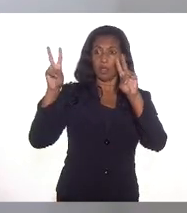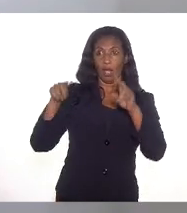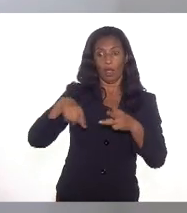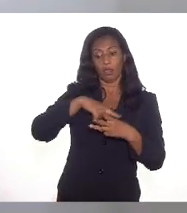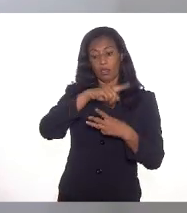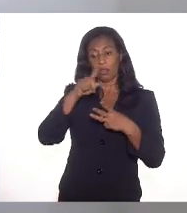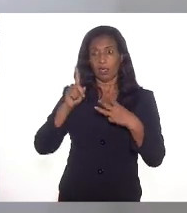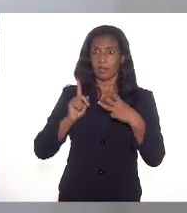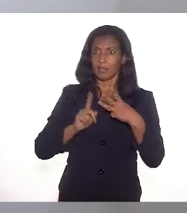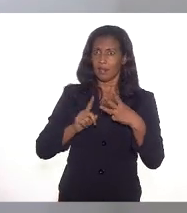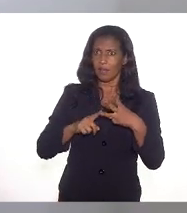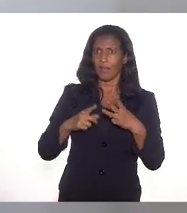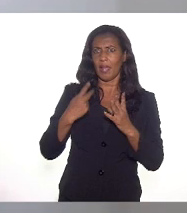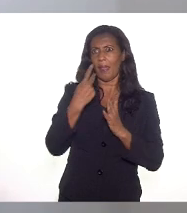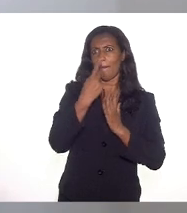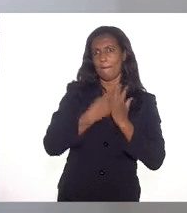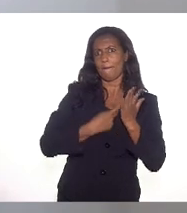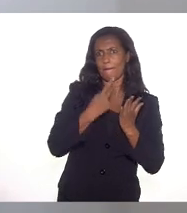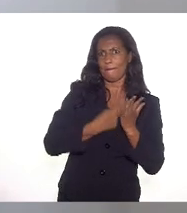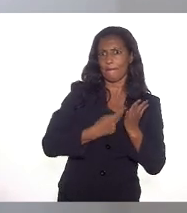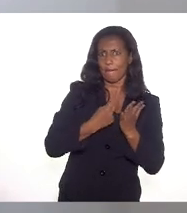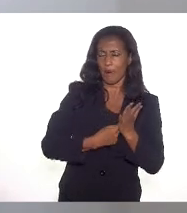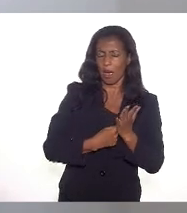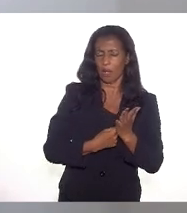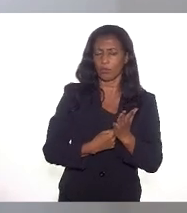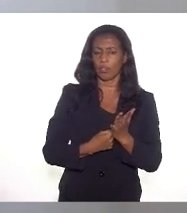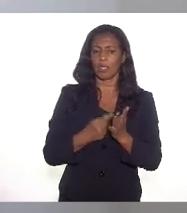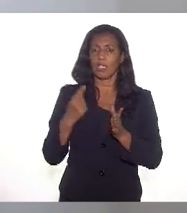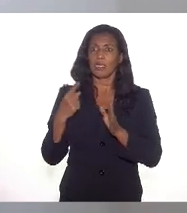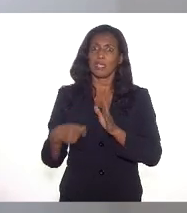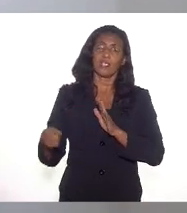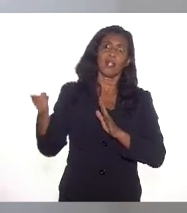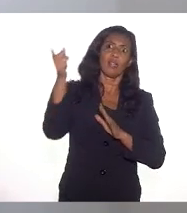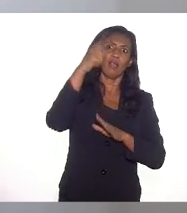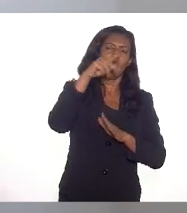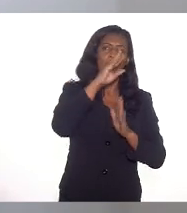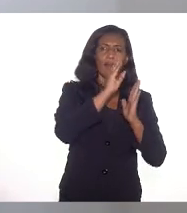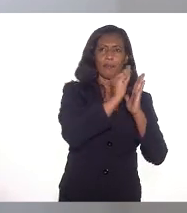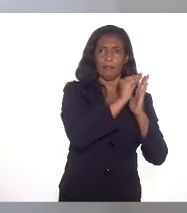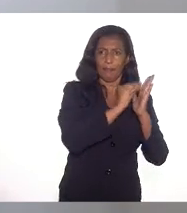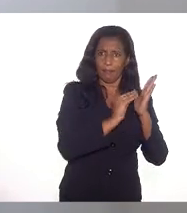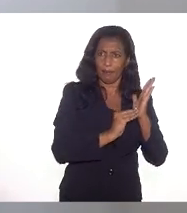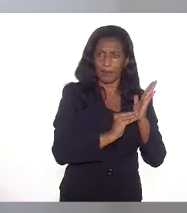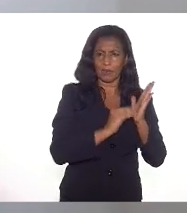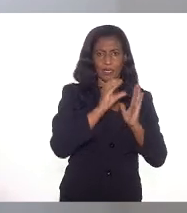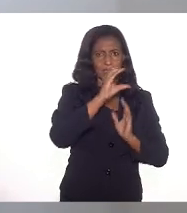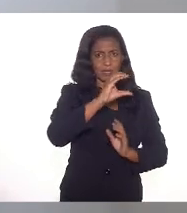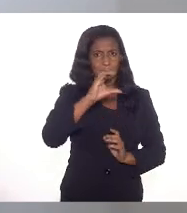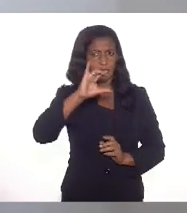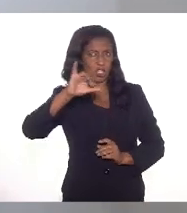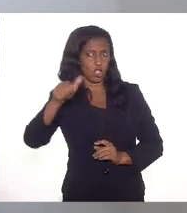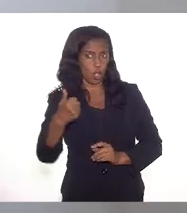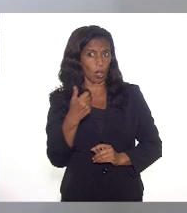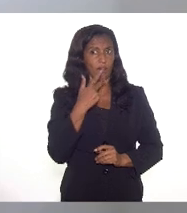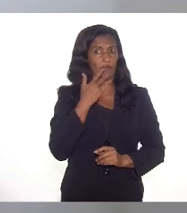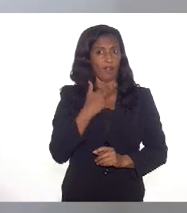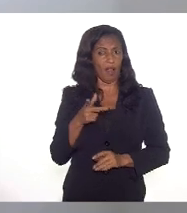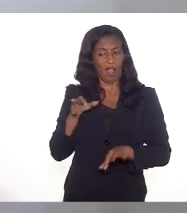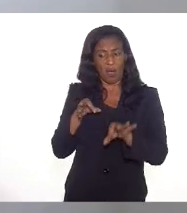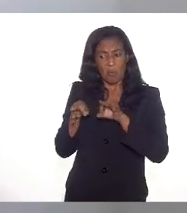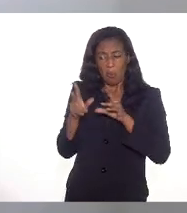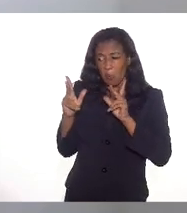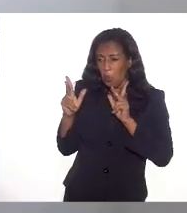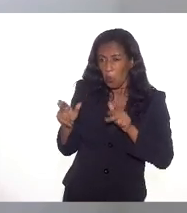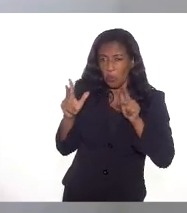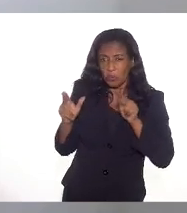terceira vez que está na pauta. E se levantasse lá no parecer da CCJ, assim, um projeto igual assim, aí o que, que eu